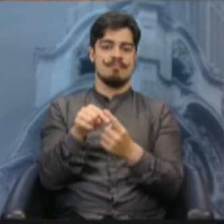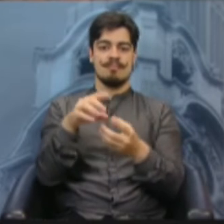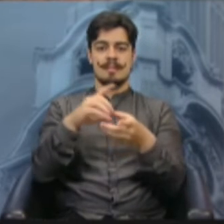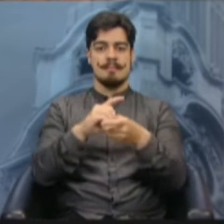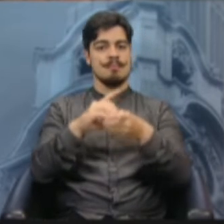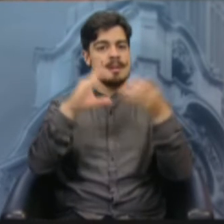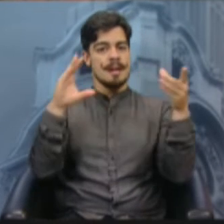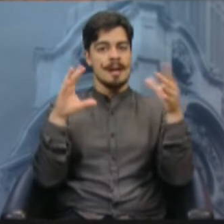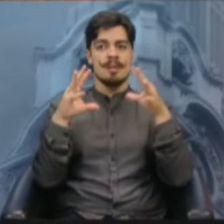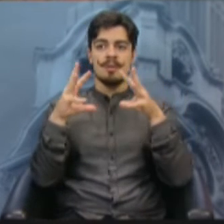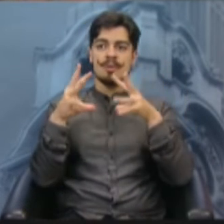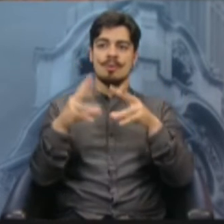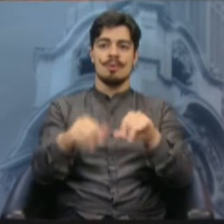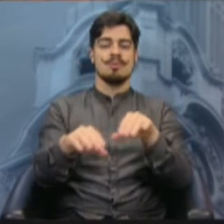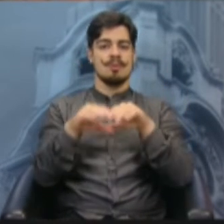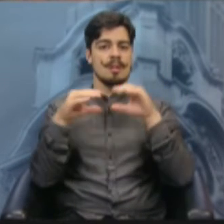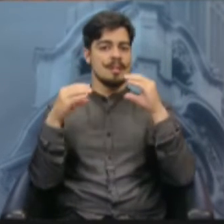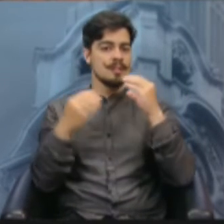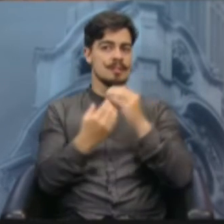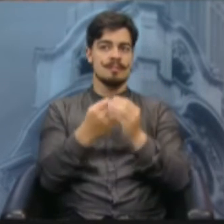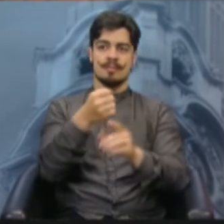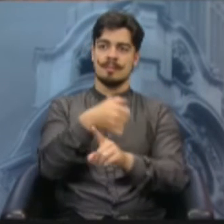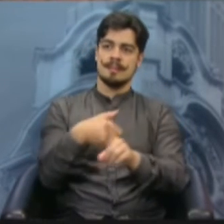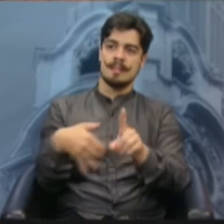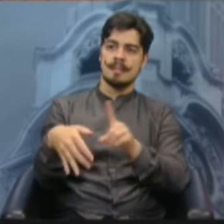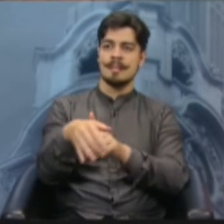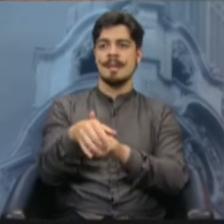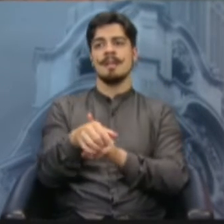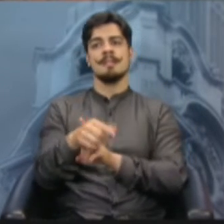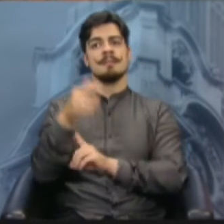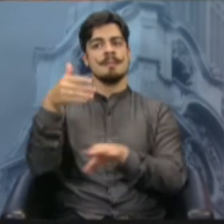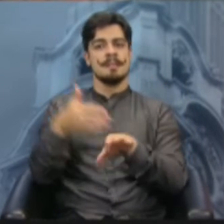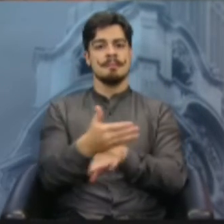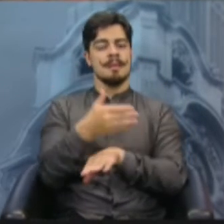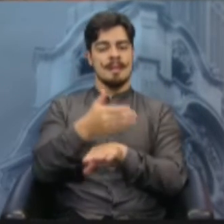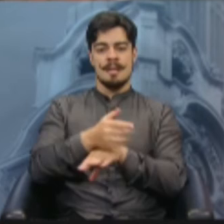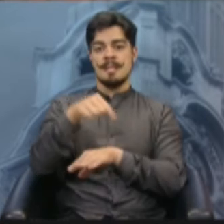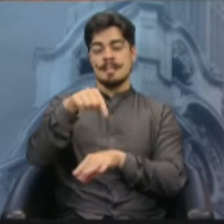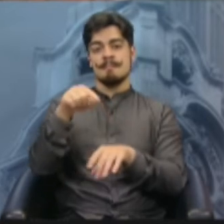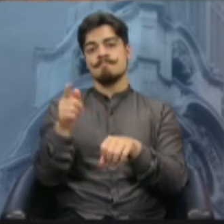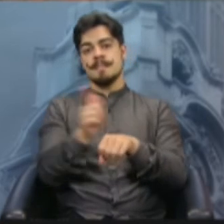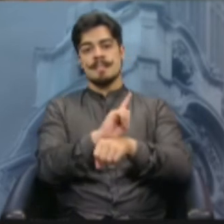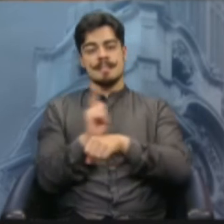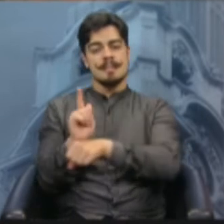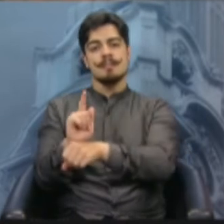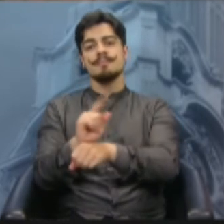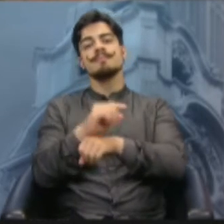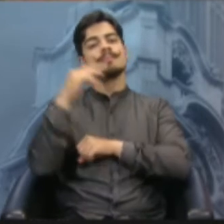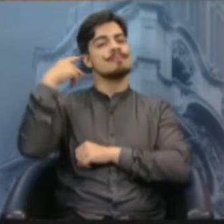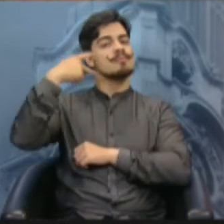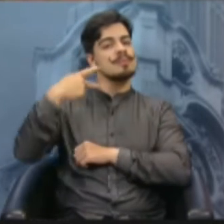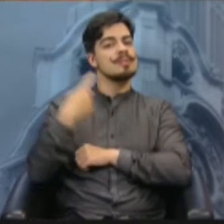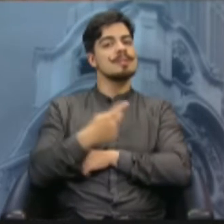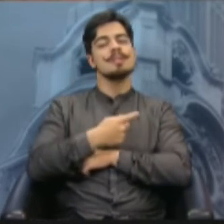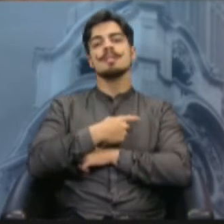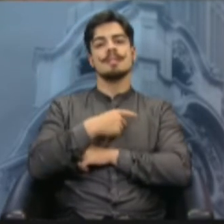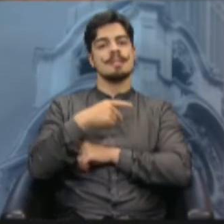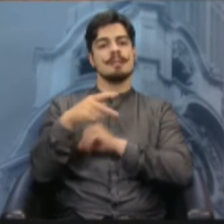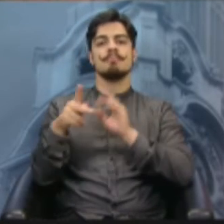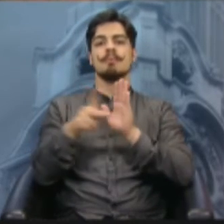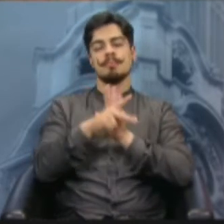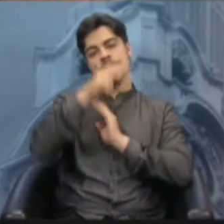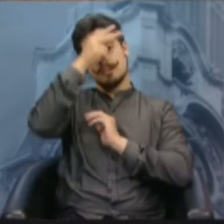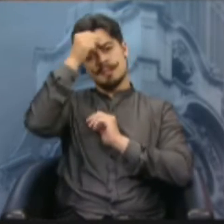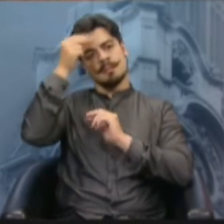da sociedade, né, na gestão da política urbana do município, né, e não tenho dúvida aí,